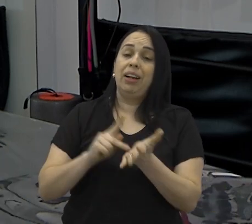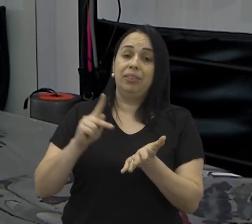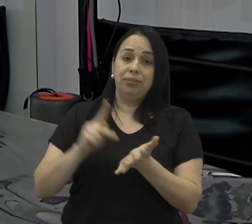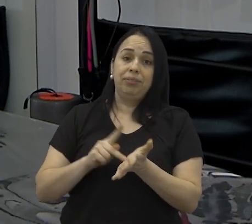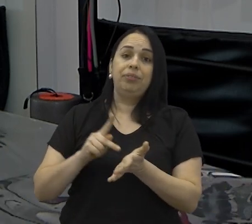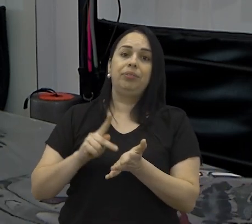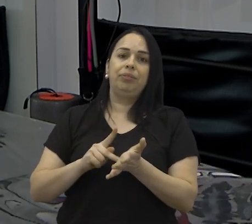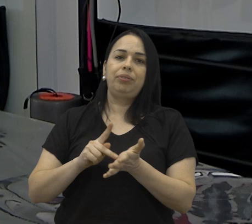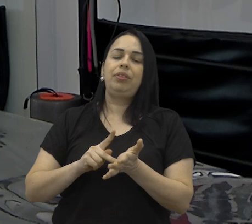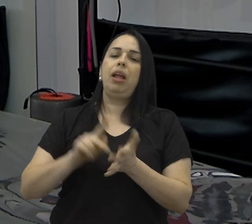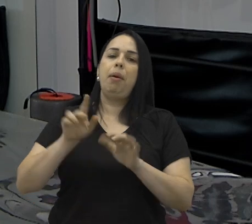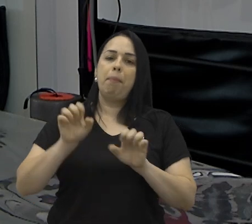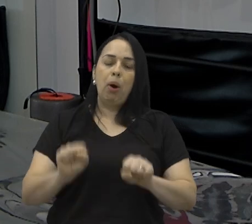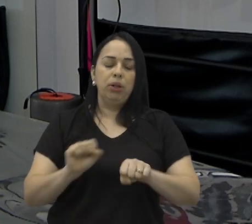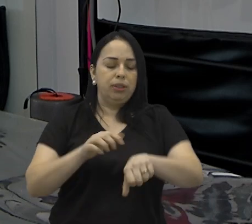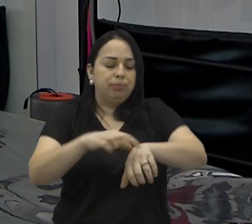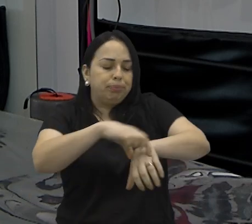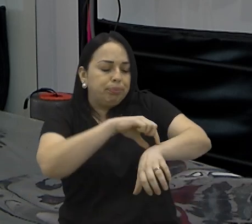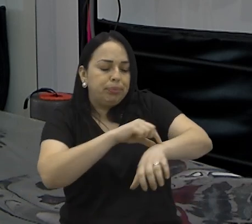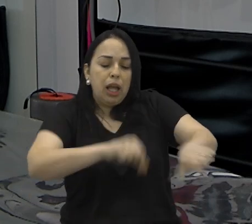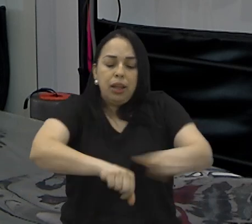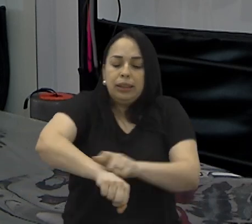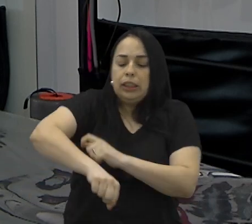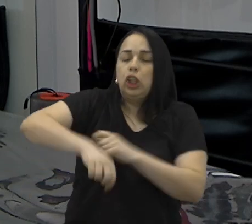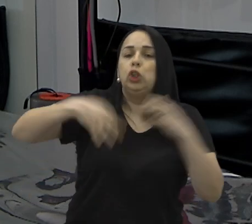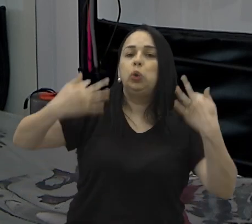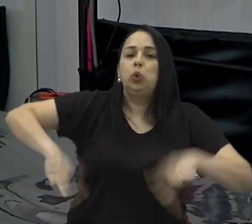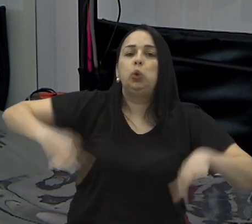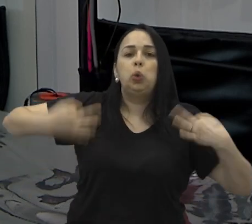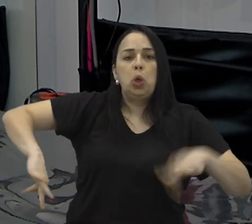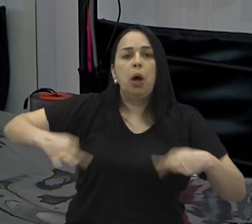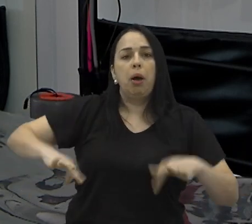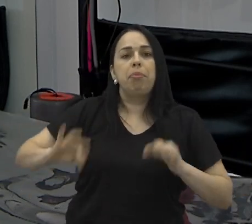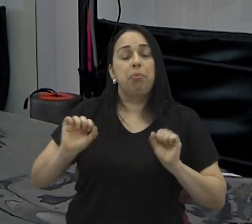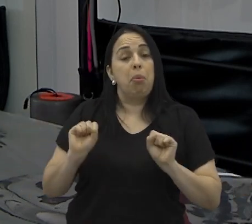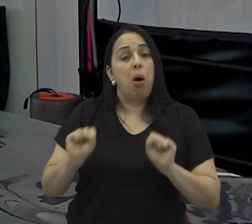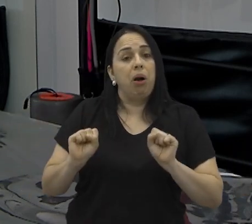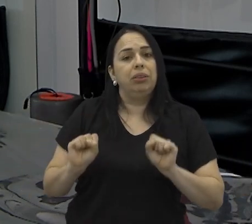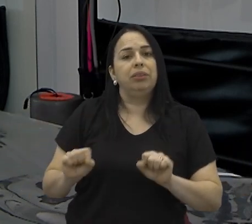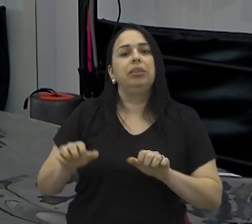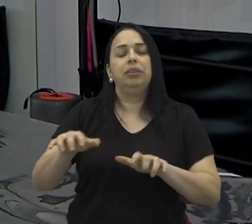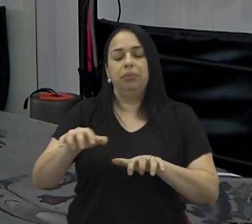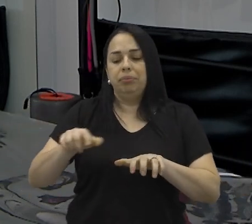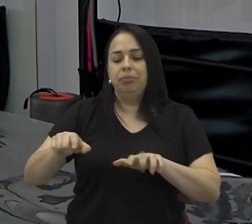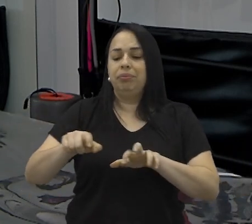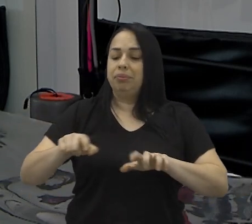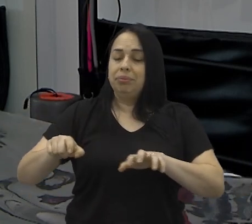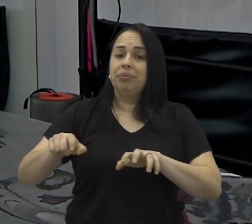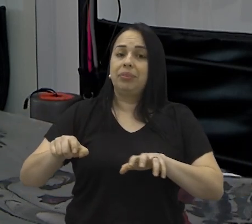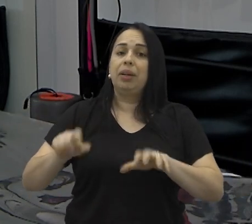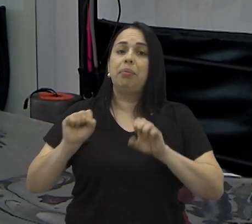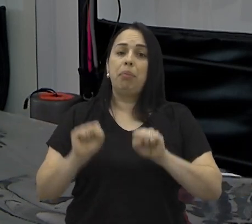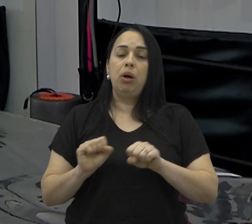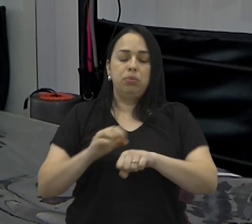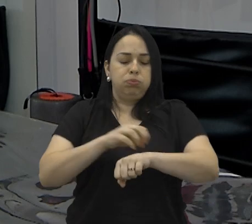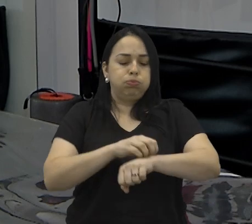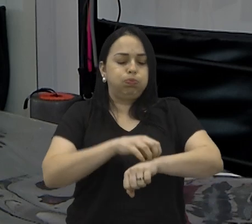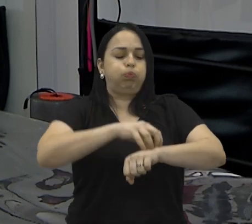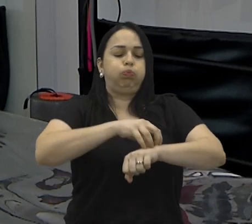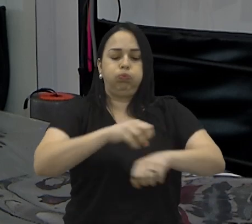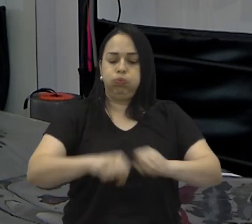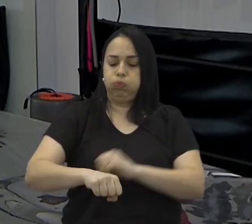realmente vai fazer com que haja um desgaste da região desses tendões, e isso vai levar a